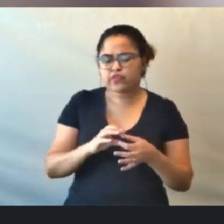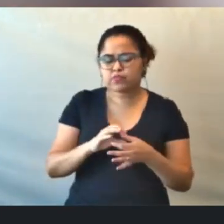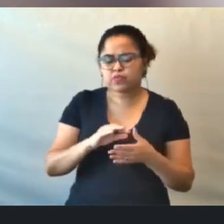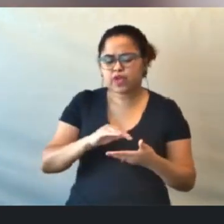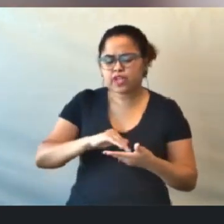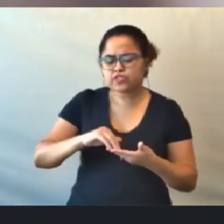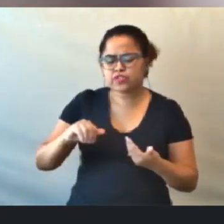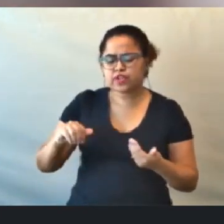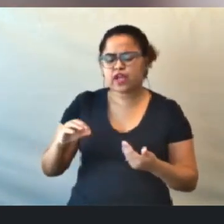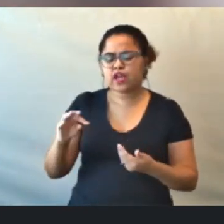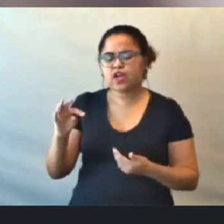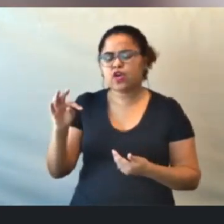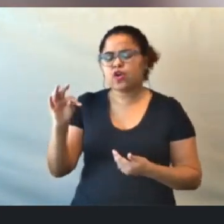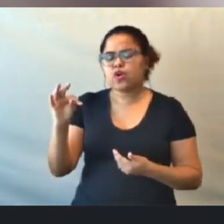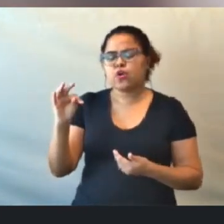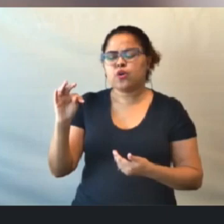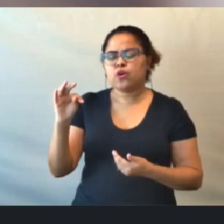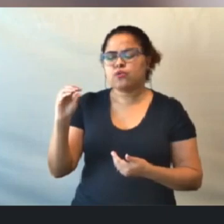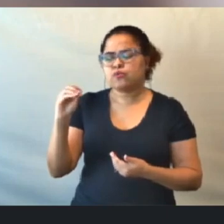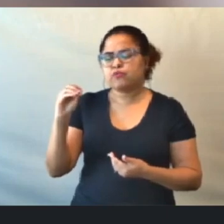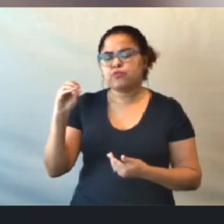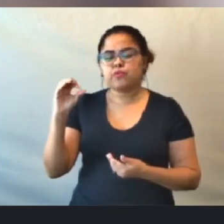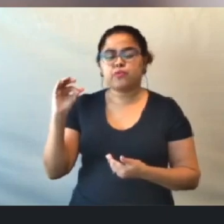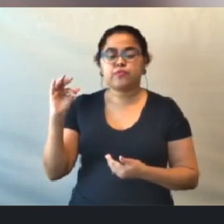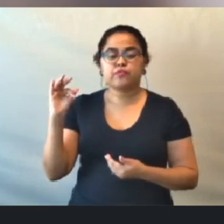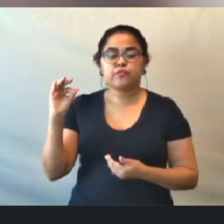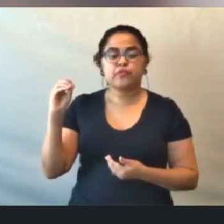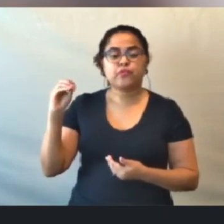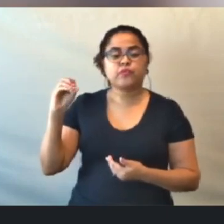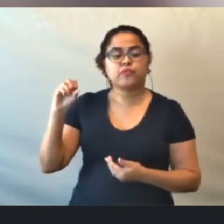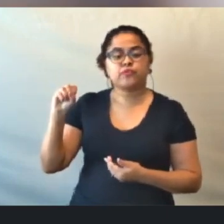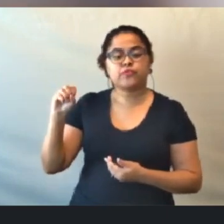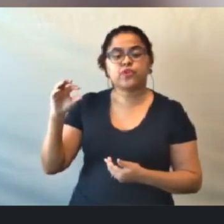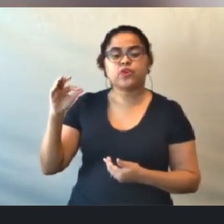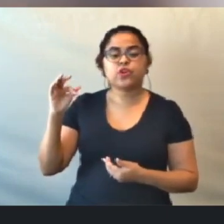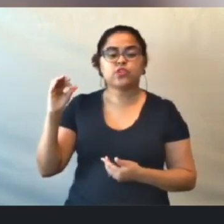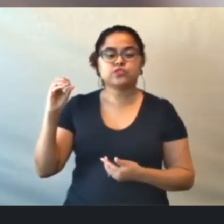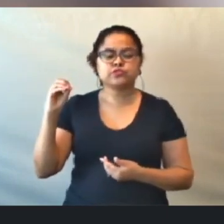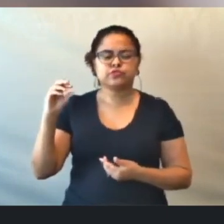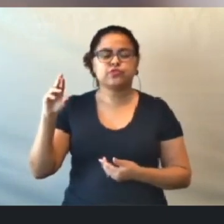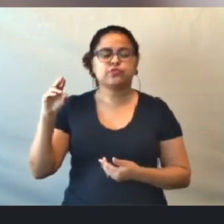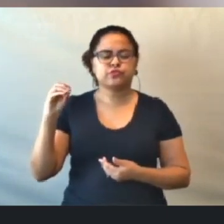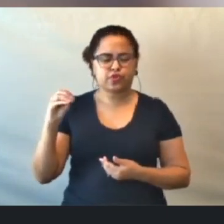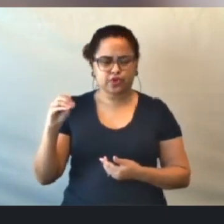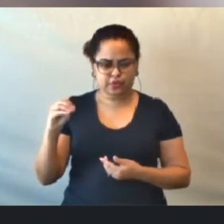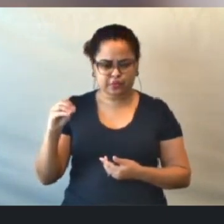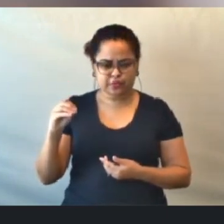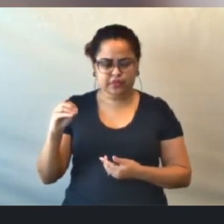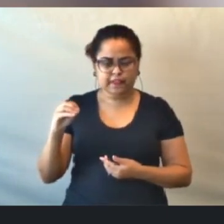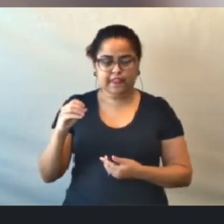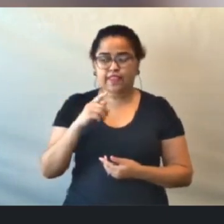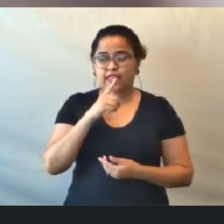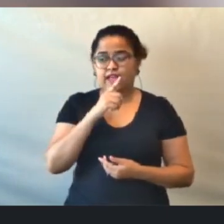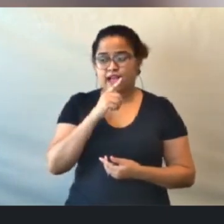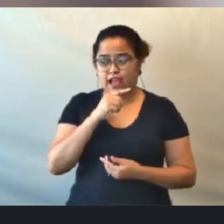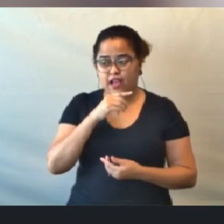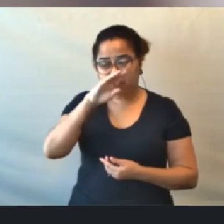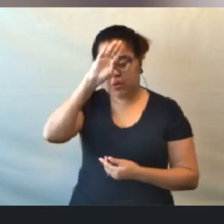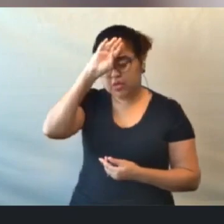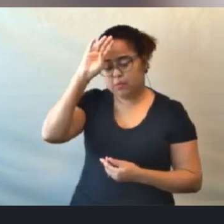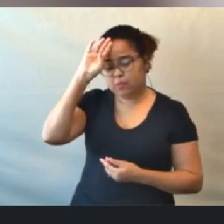é o efeito do Fosloc. Retirar o fósforo da água da Pampulha, da lagoa, e com isso